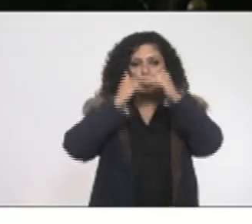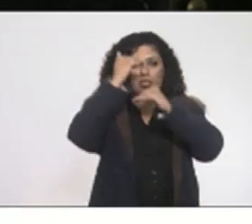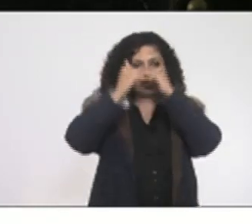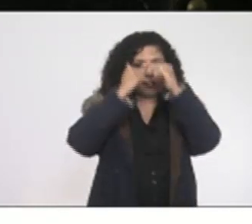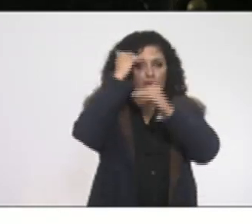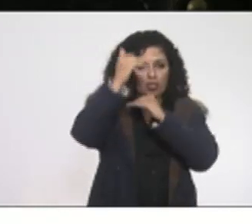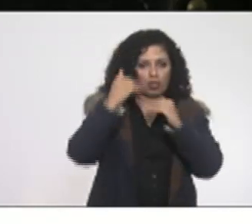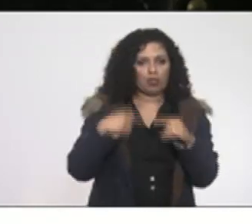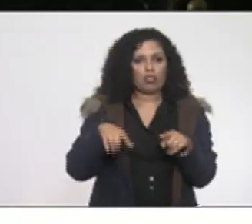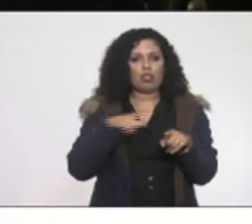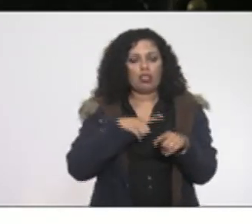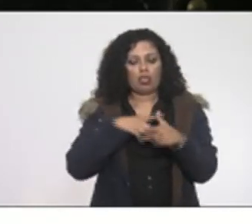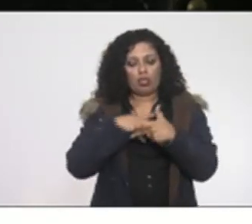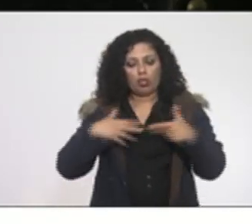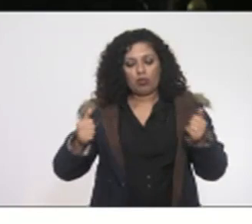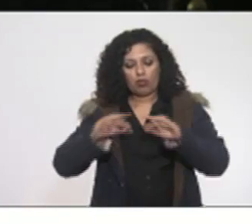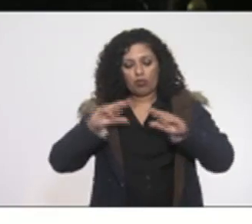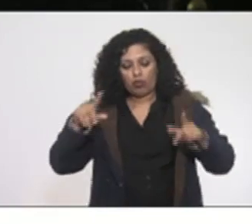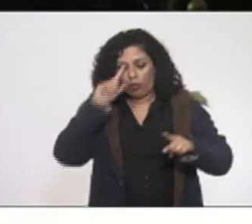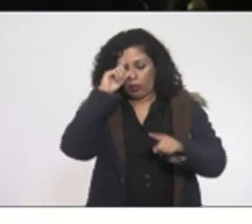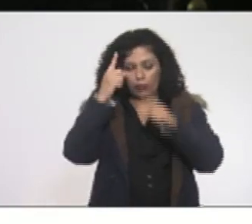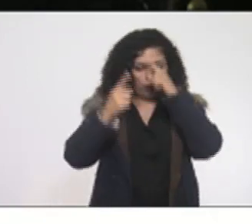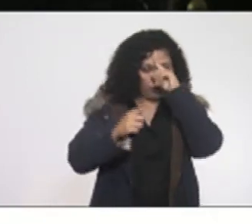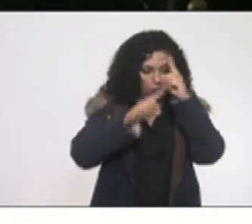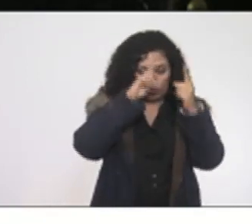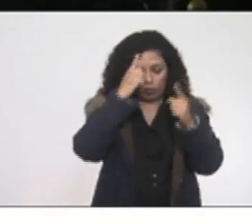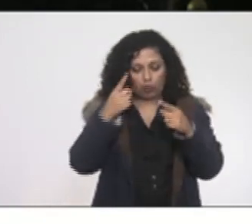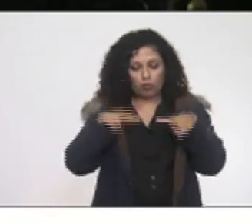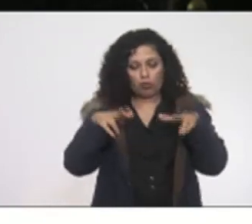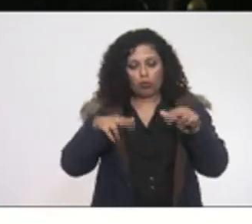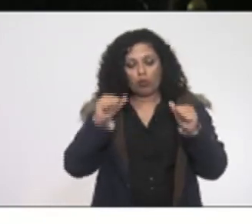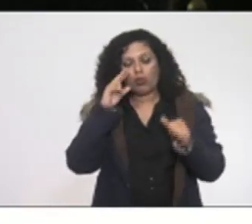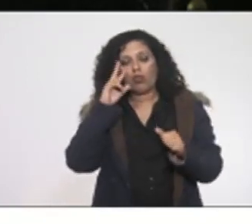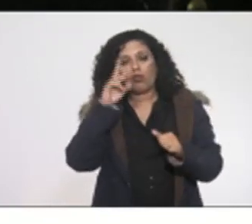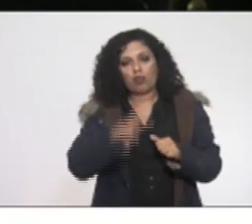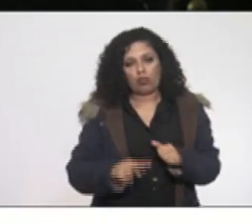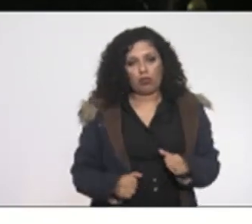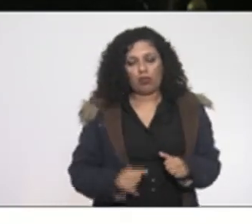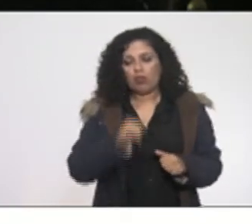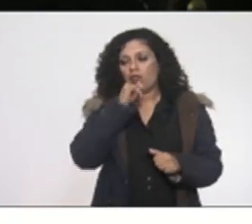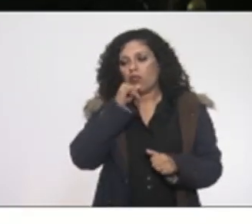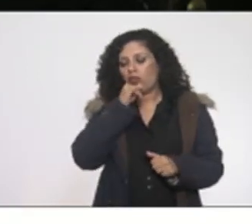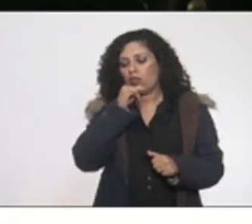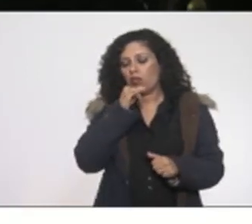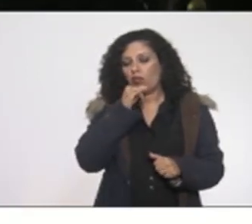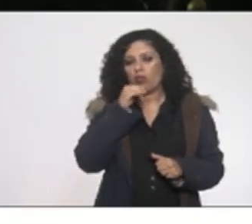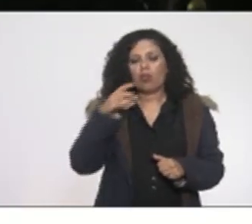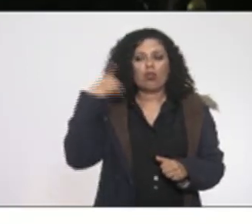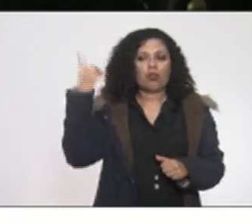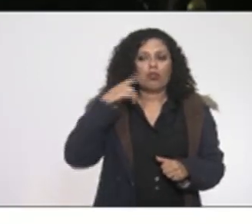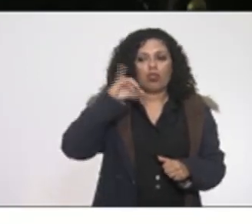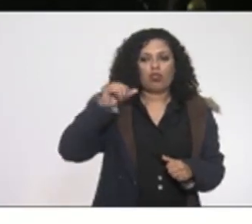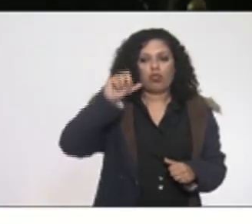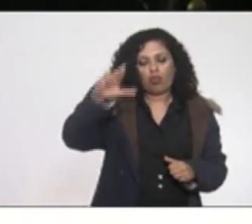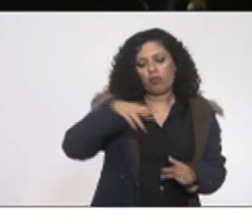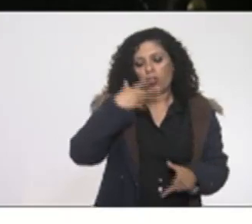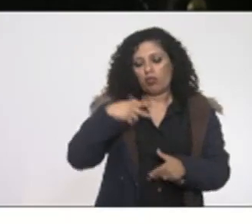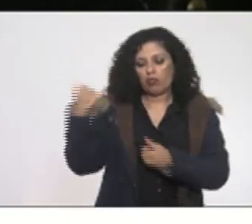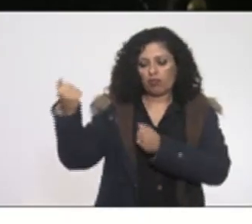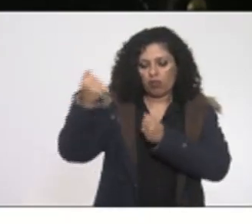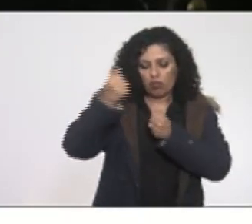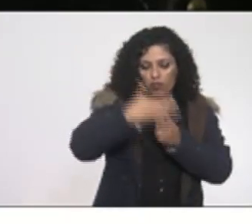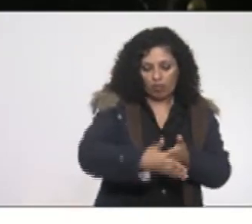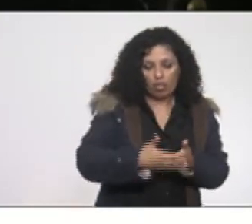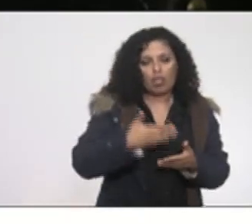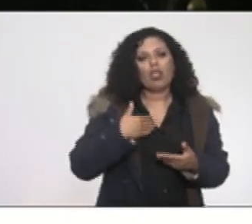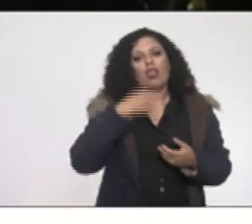enfim, que existe uma série de dúvidas que nunca foram levantadas, como disse aqui o deputado Jair Bittencourt, a gente acaba esclarecendo uma série de pontos, e